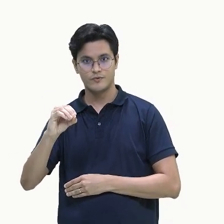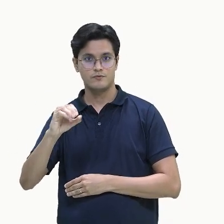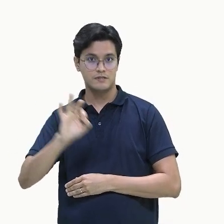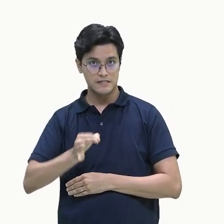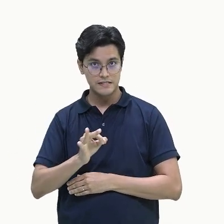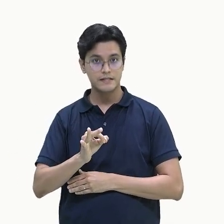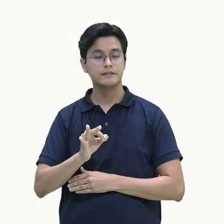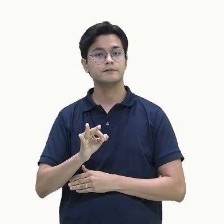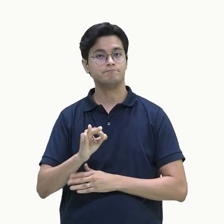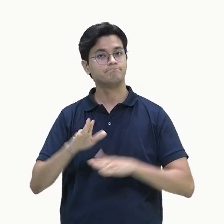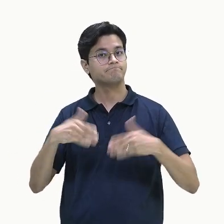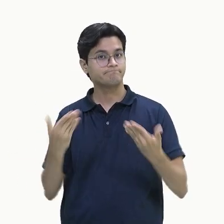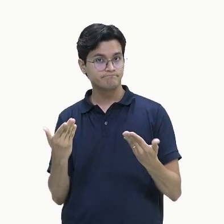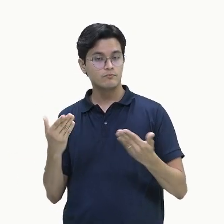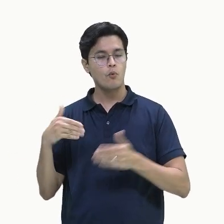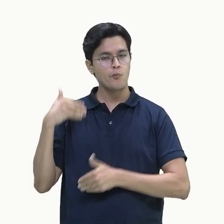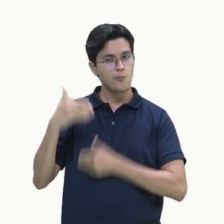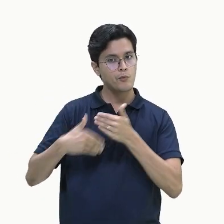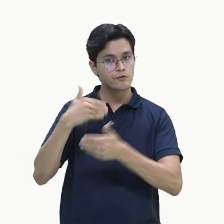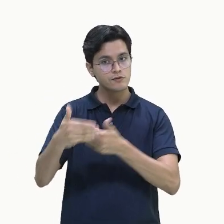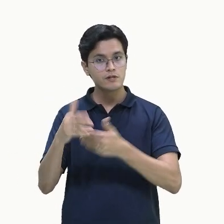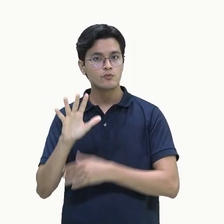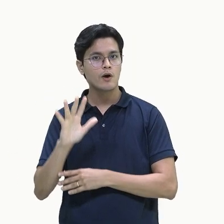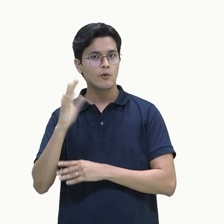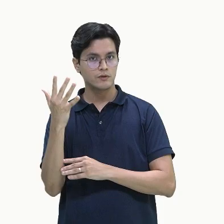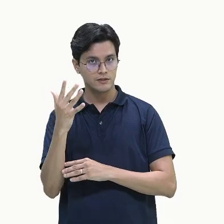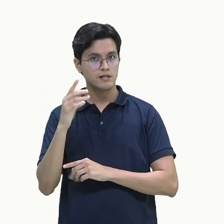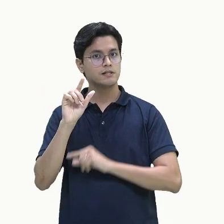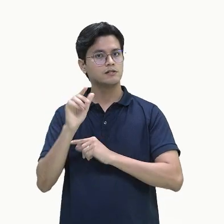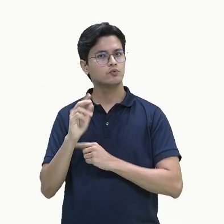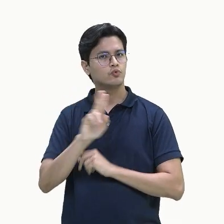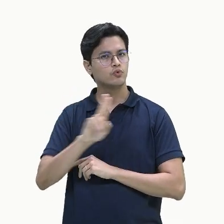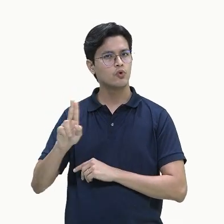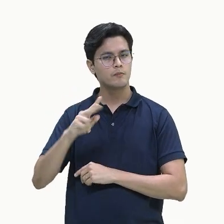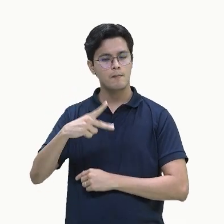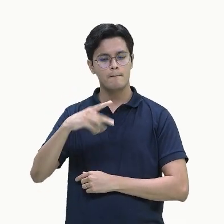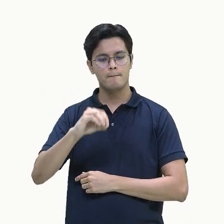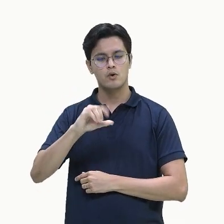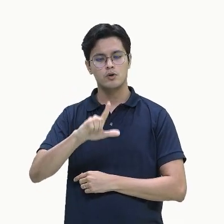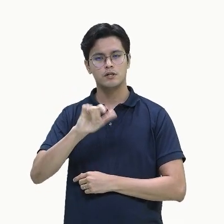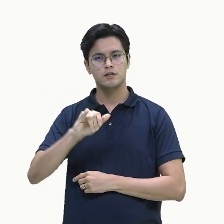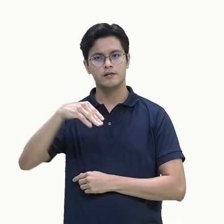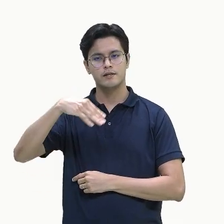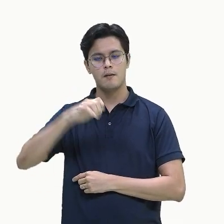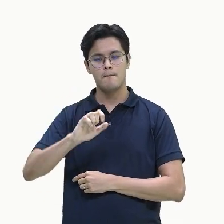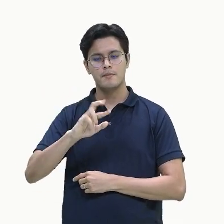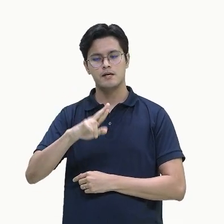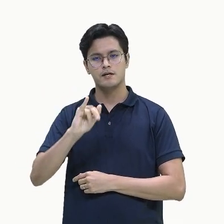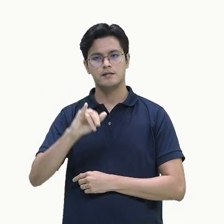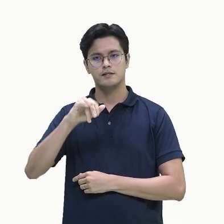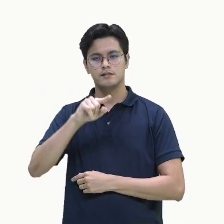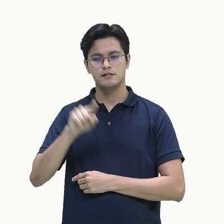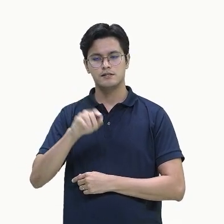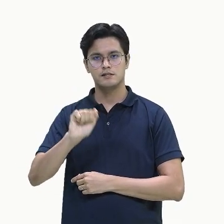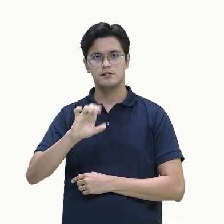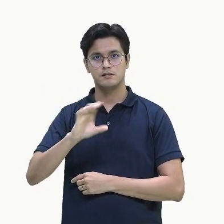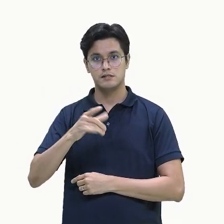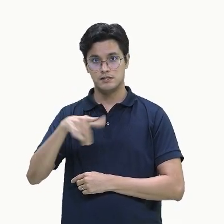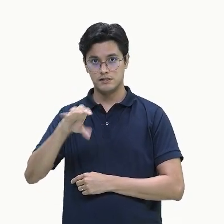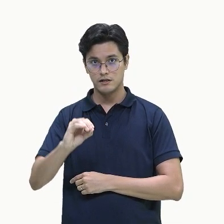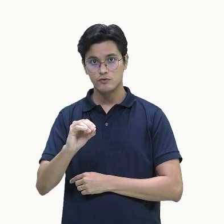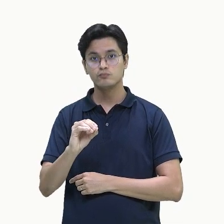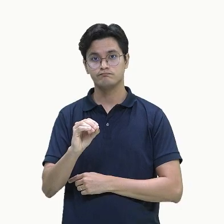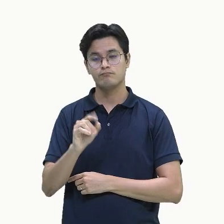é esse processo que acontece chamado polimerização, tá? Então é o nome que é dado aí